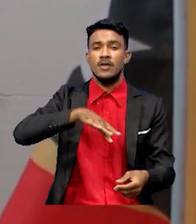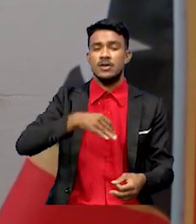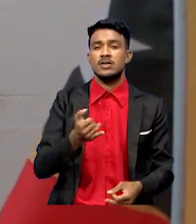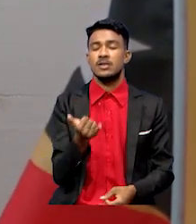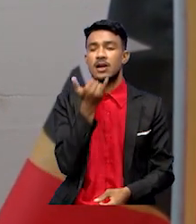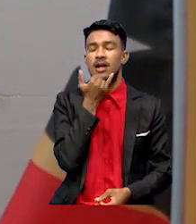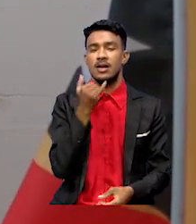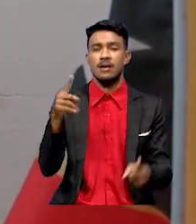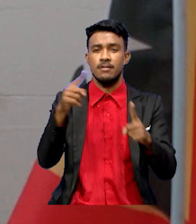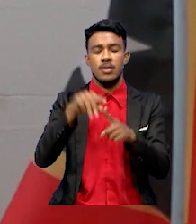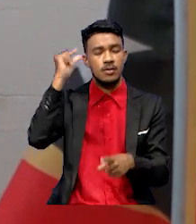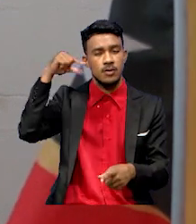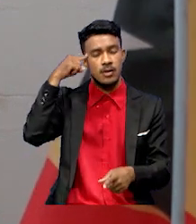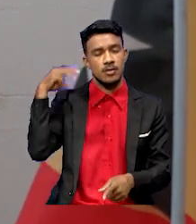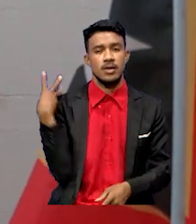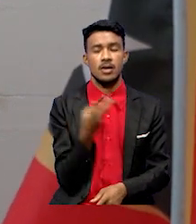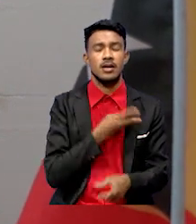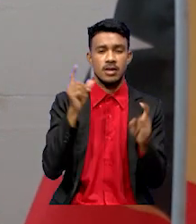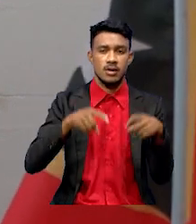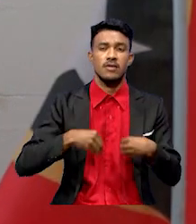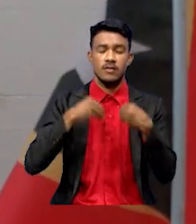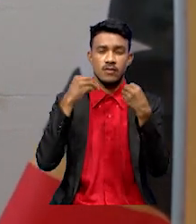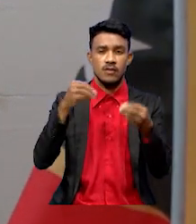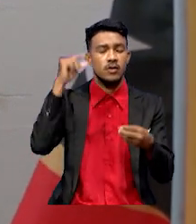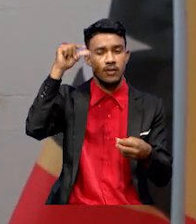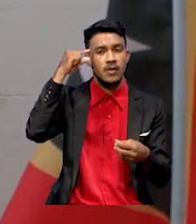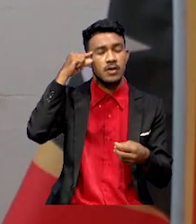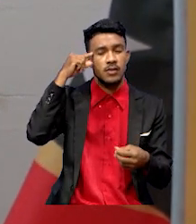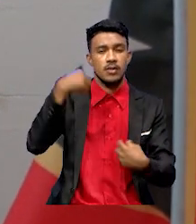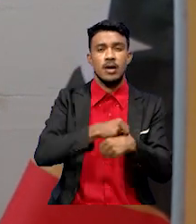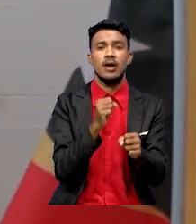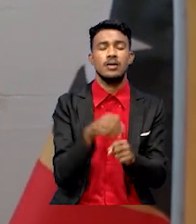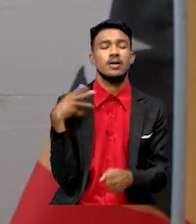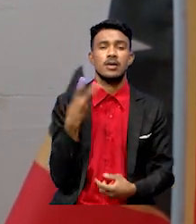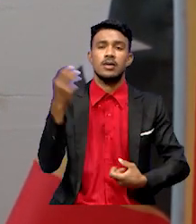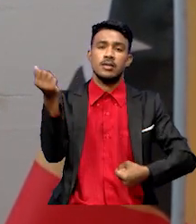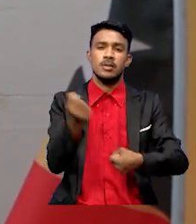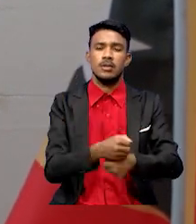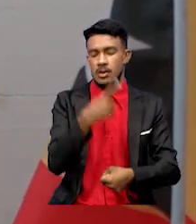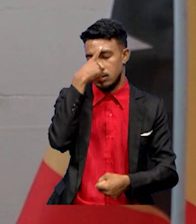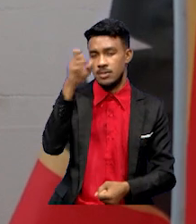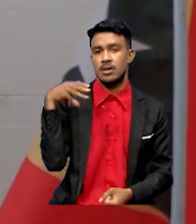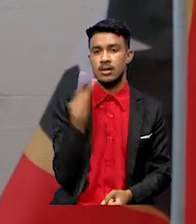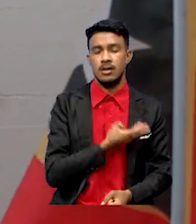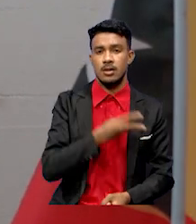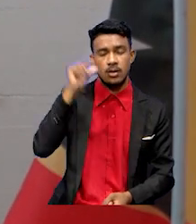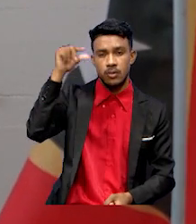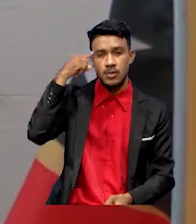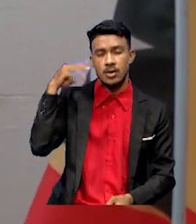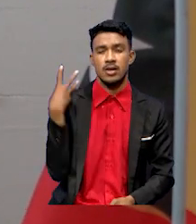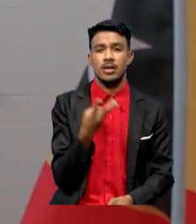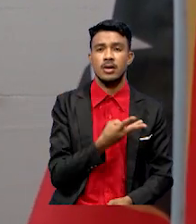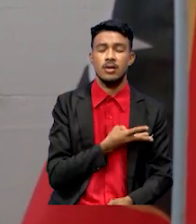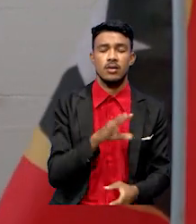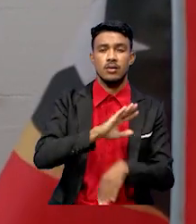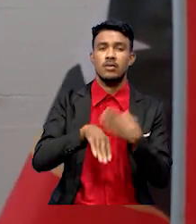Ita mos tem ser har situação balo, kata buat balo governo halona, ita tem ser apoio, tapi dan ita ne governo. Se ita rototo passivo hela, ita